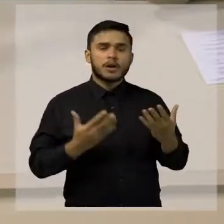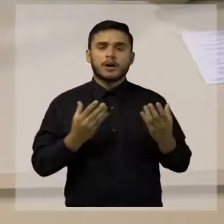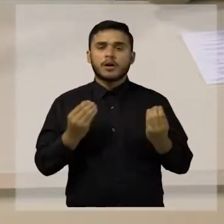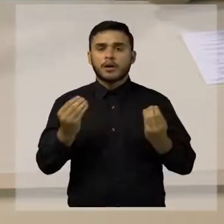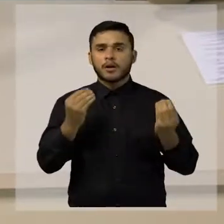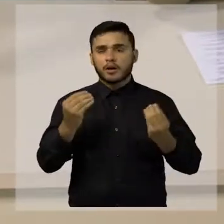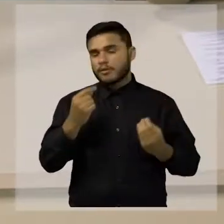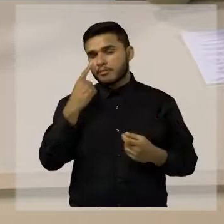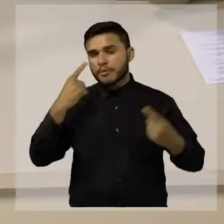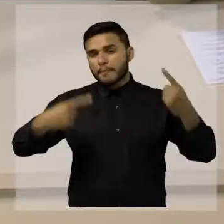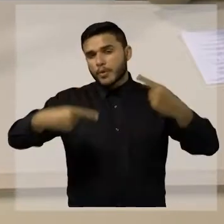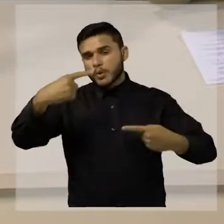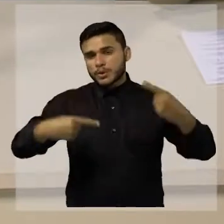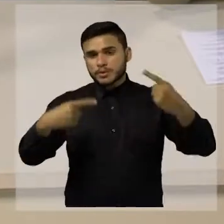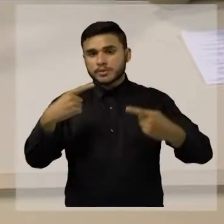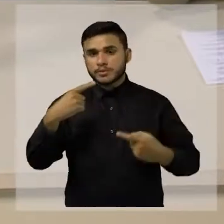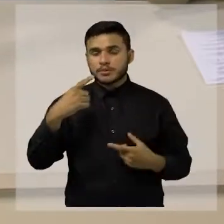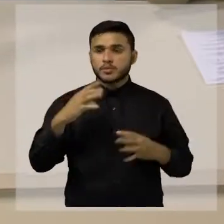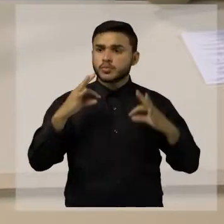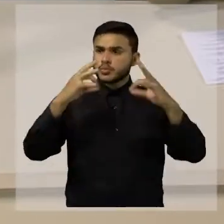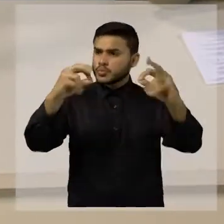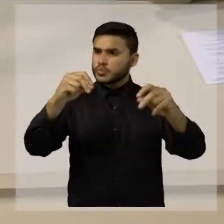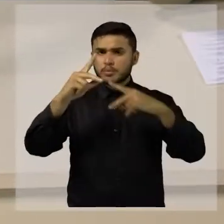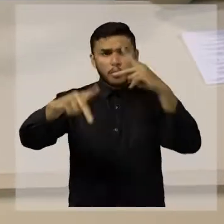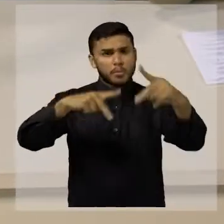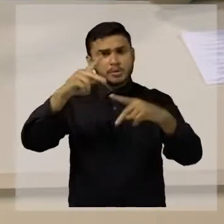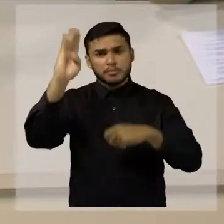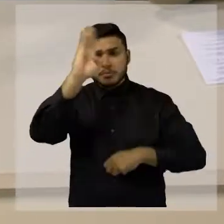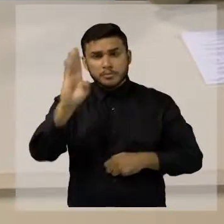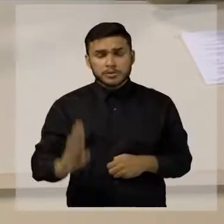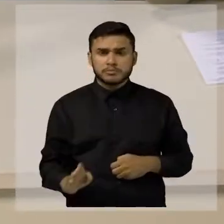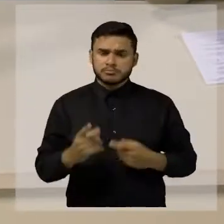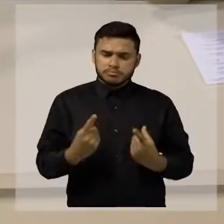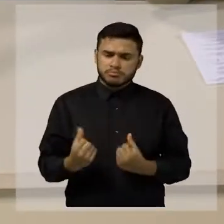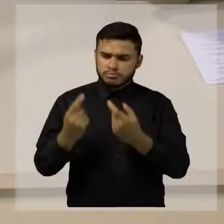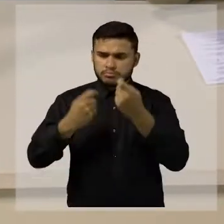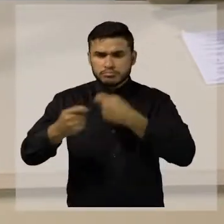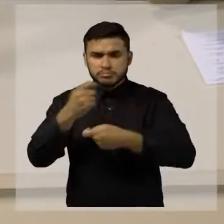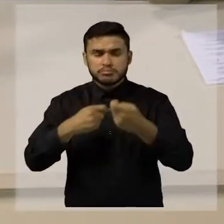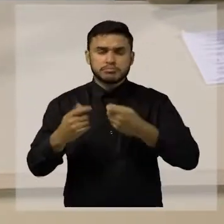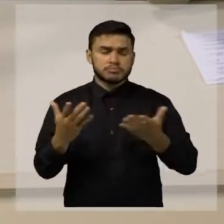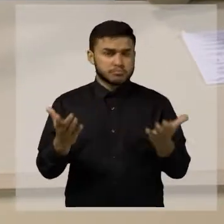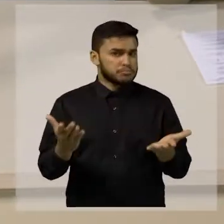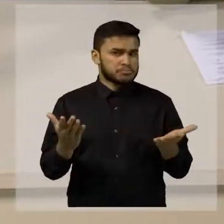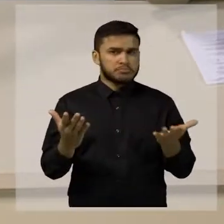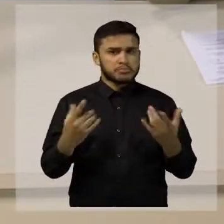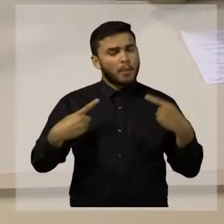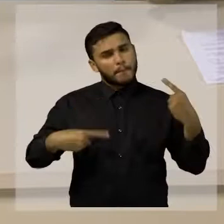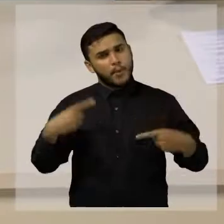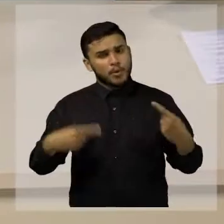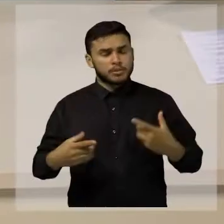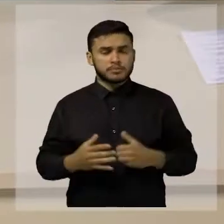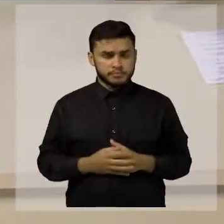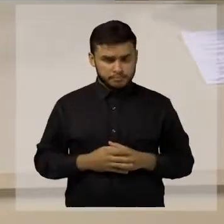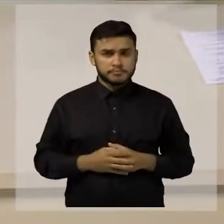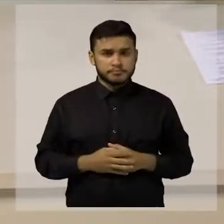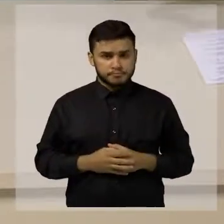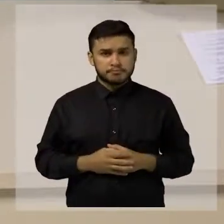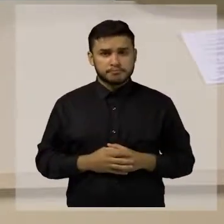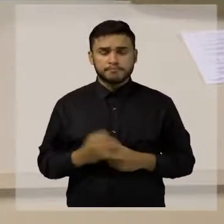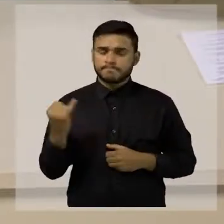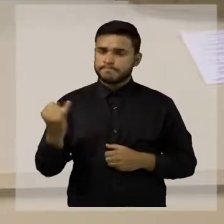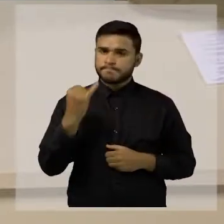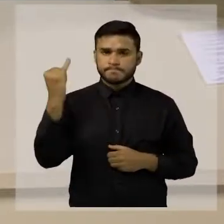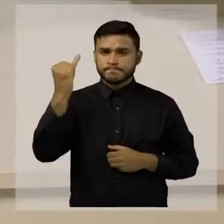o dia a dia, a vida de brasileiros e brasileiras, na área da economia, principalmente, na área da política, também